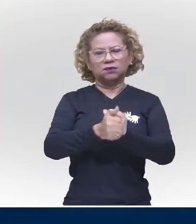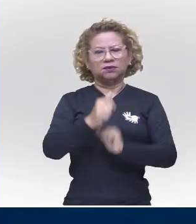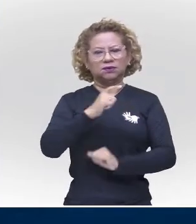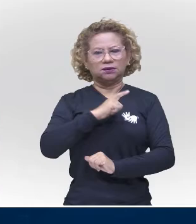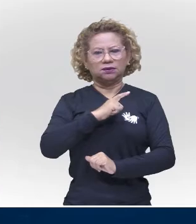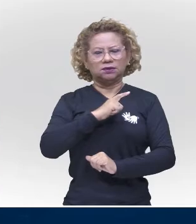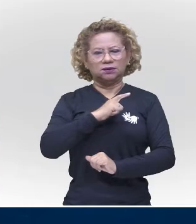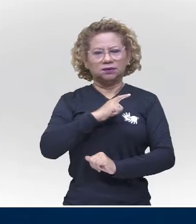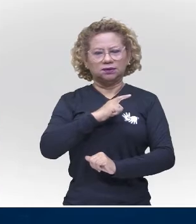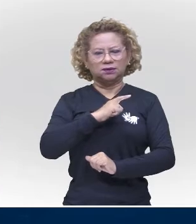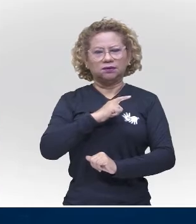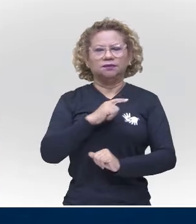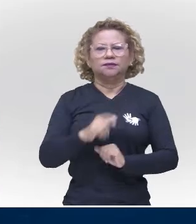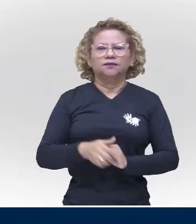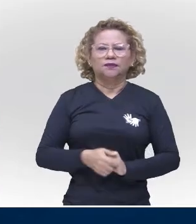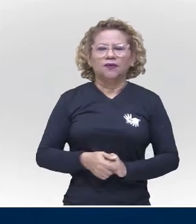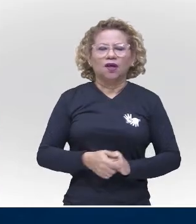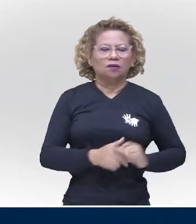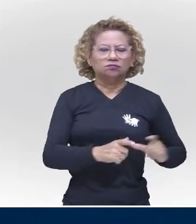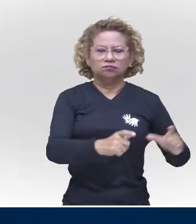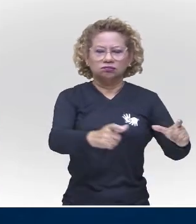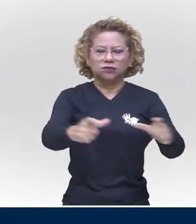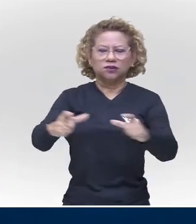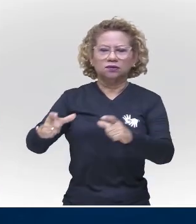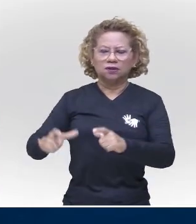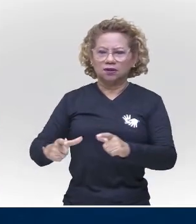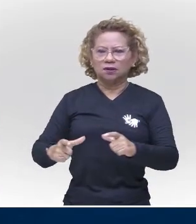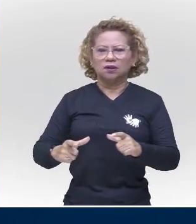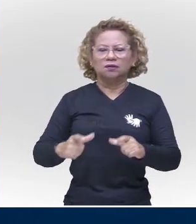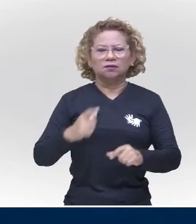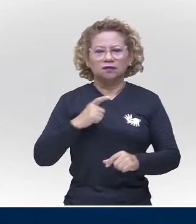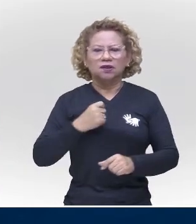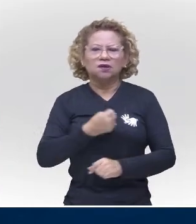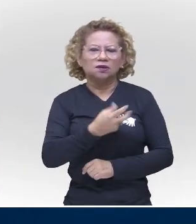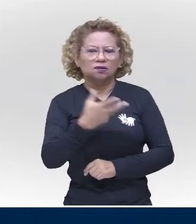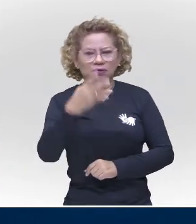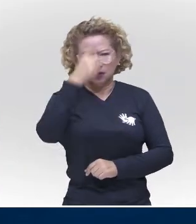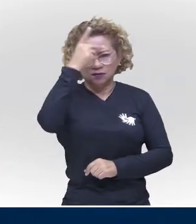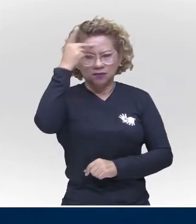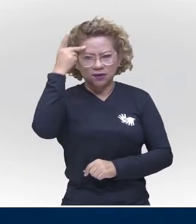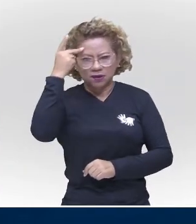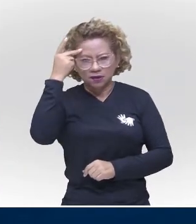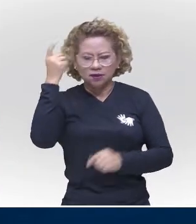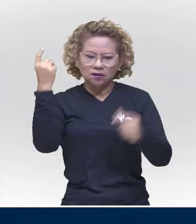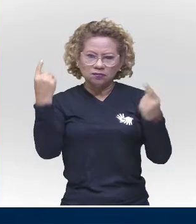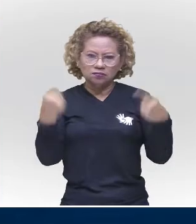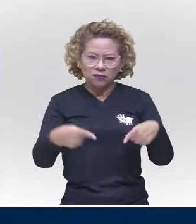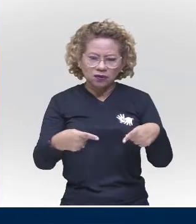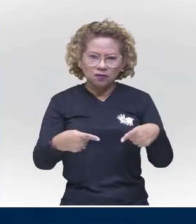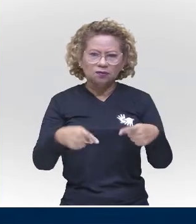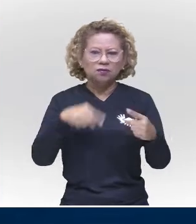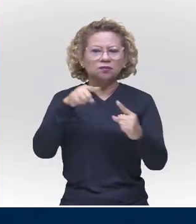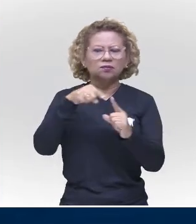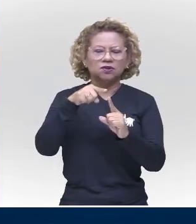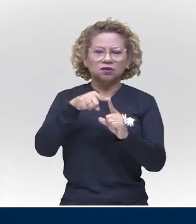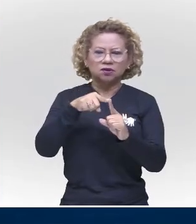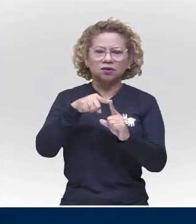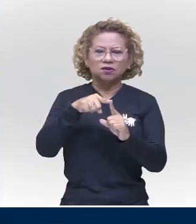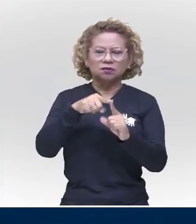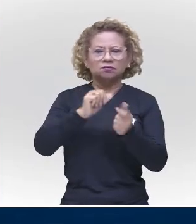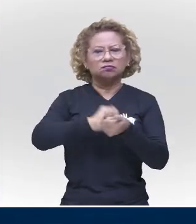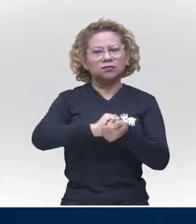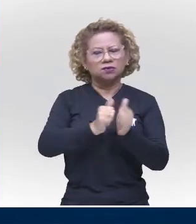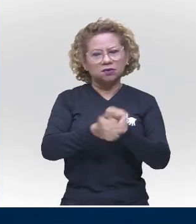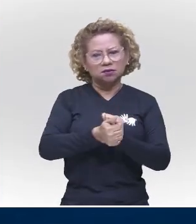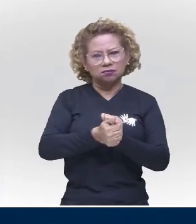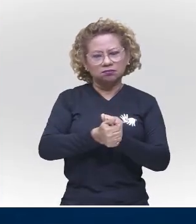Em relação ao local onde se é praticada, a quantidade de jogadores, o objetivo do jogo e também com ou